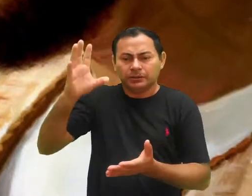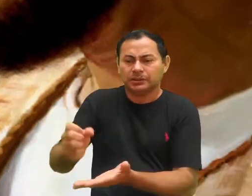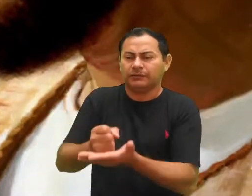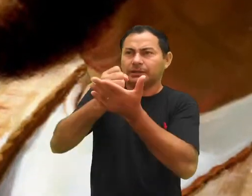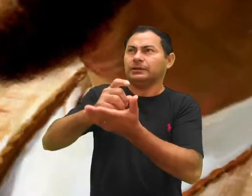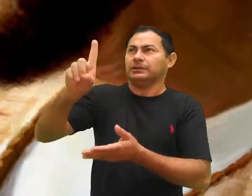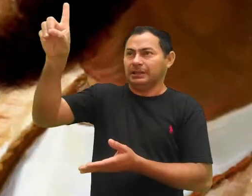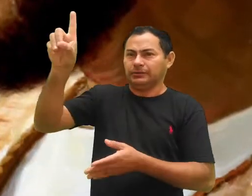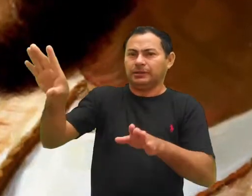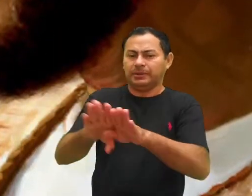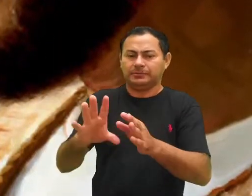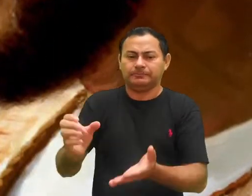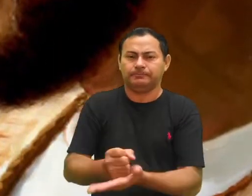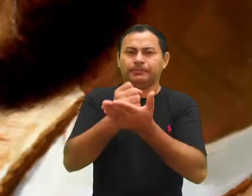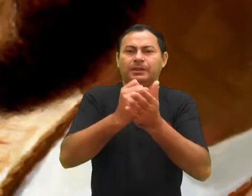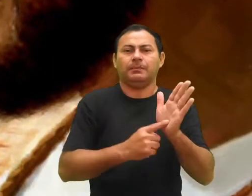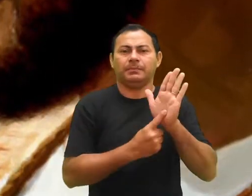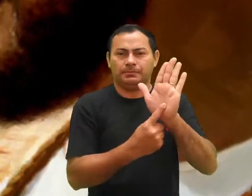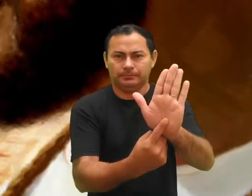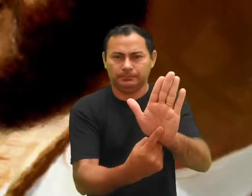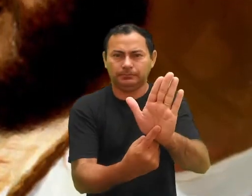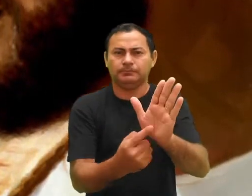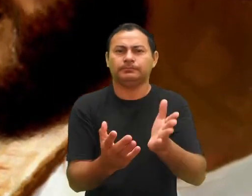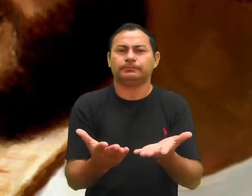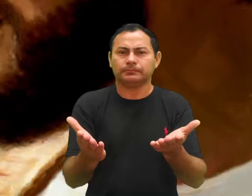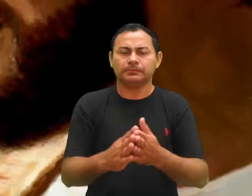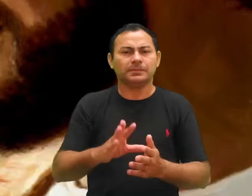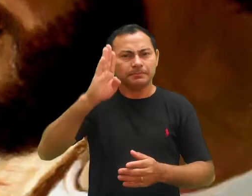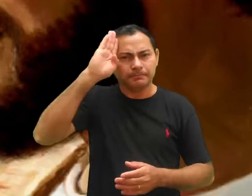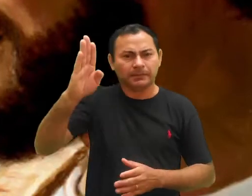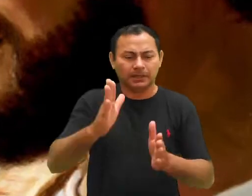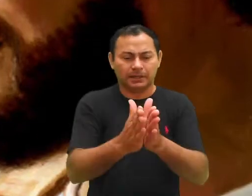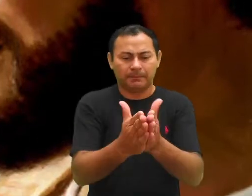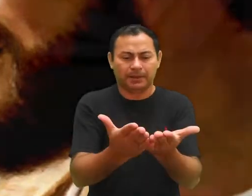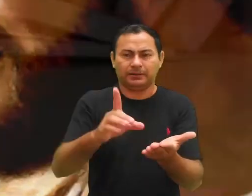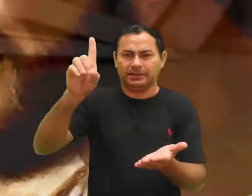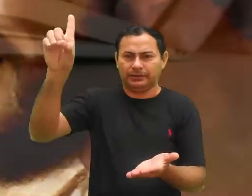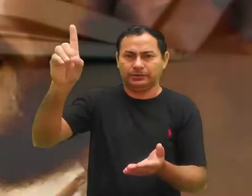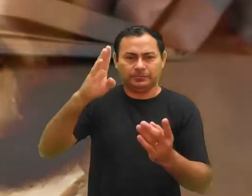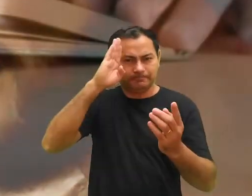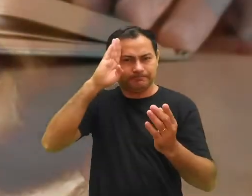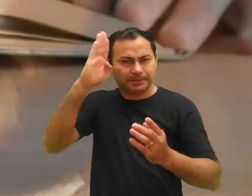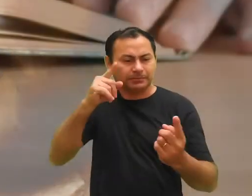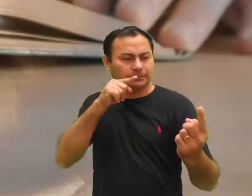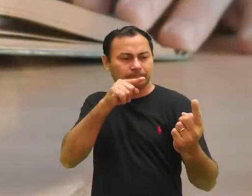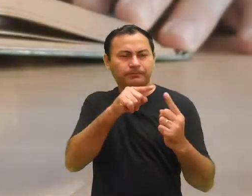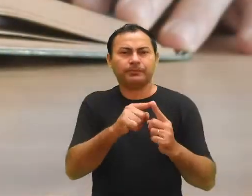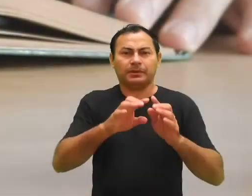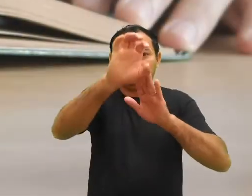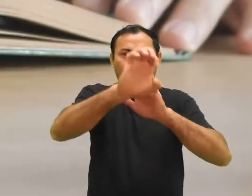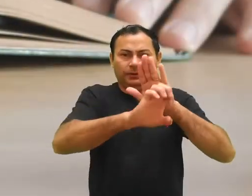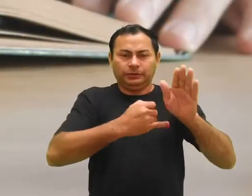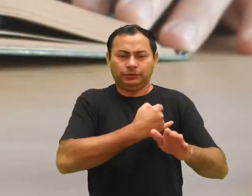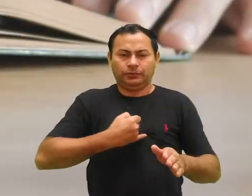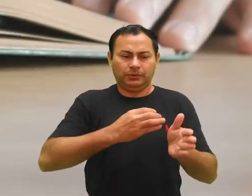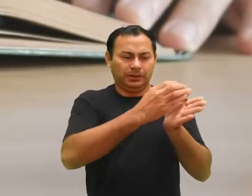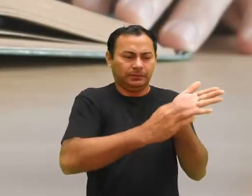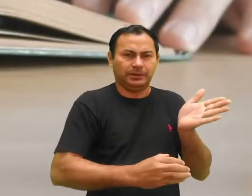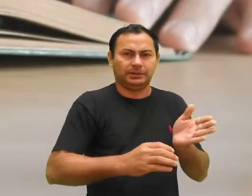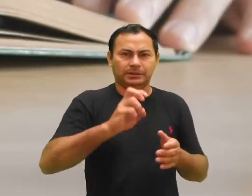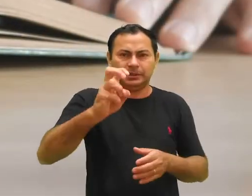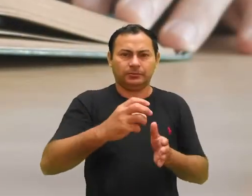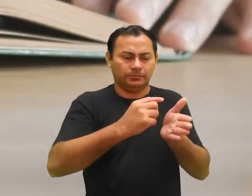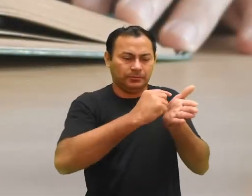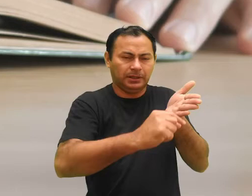de salvação e do Salvador, através de quem essa salvação se manifestou. Essa é a chave das Escrituras. No Evangelho de